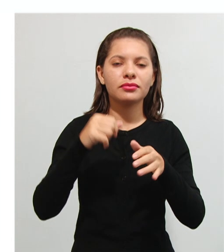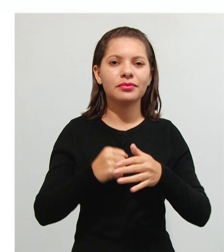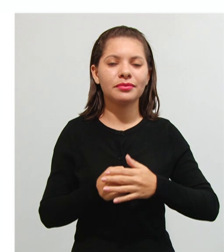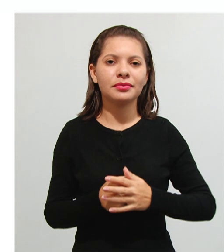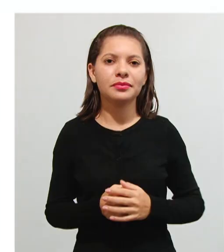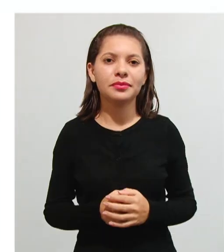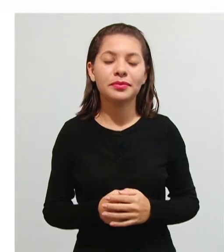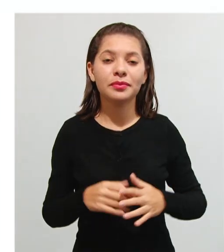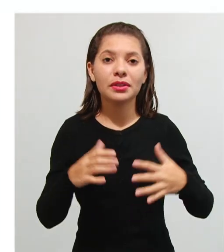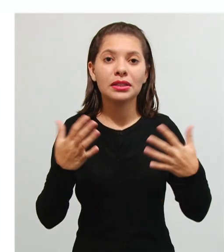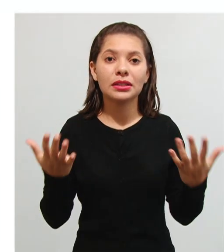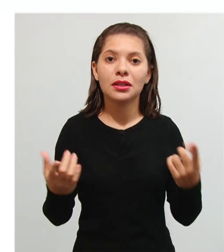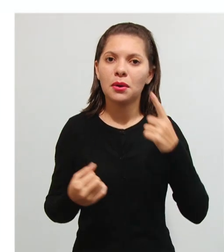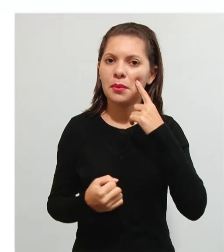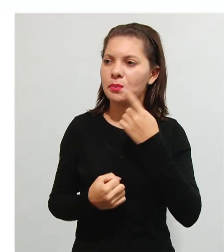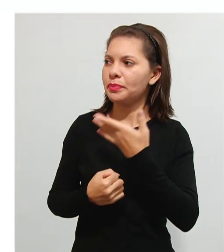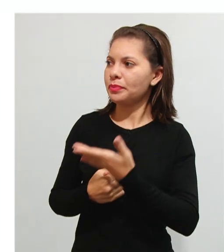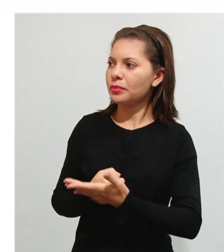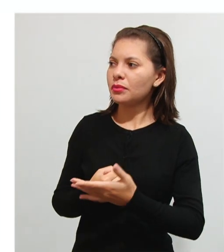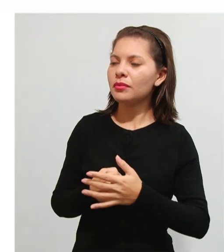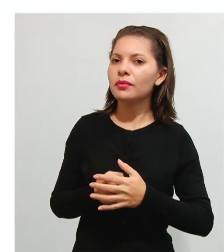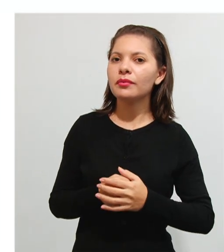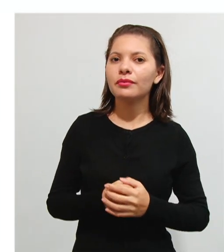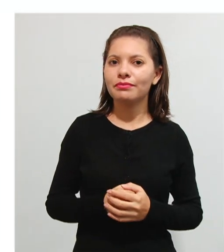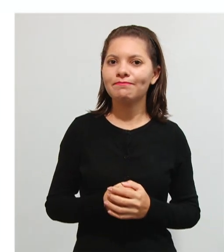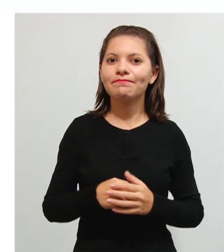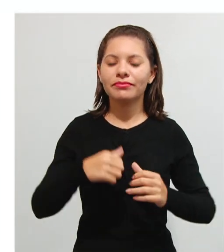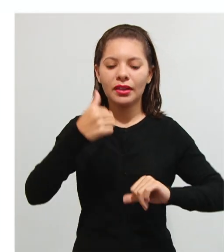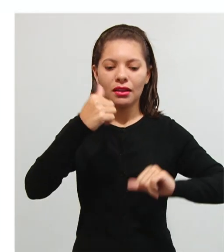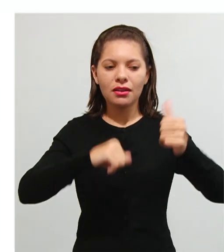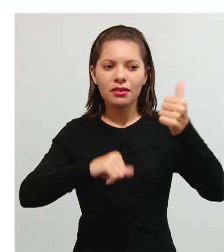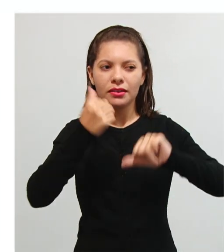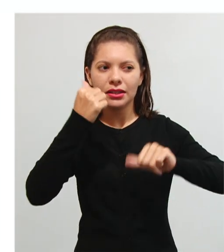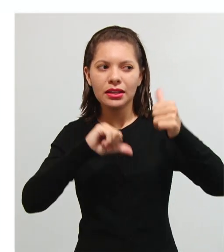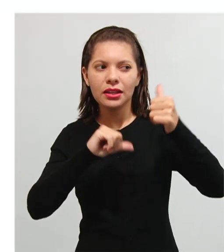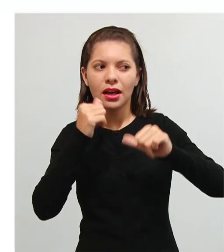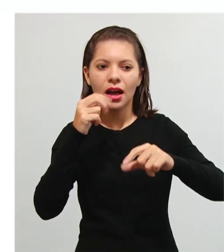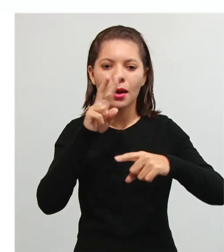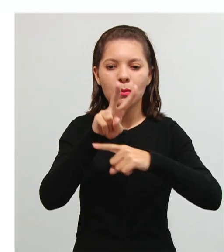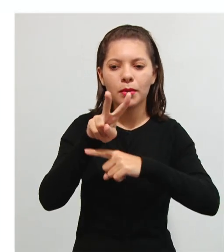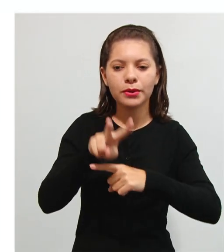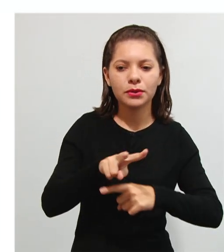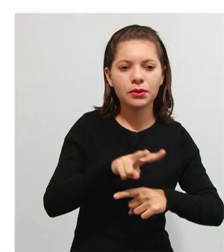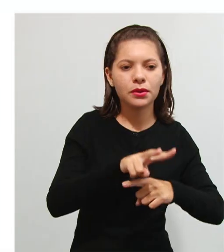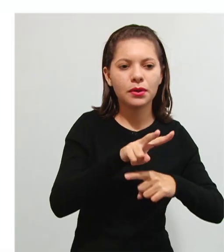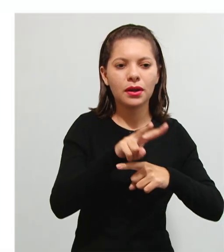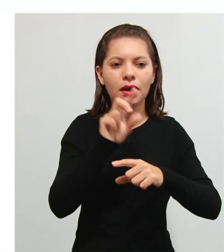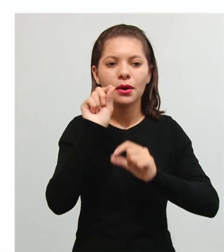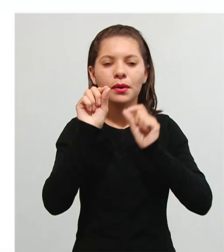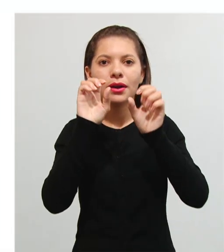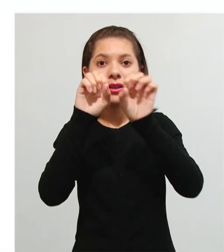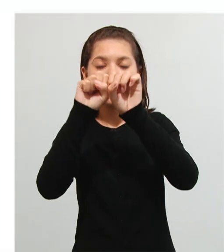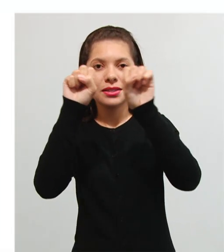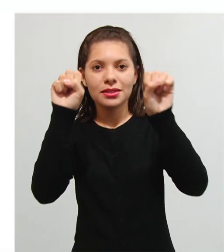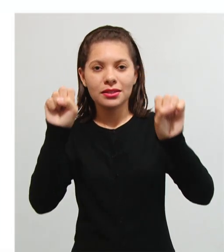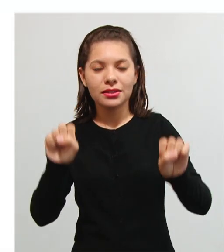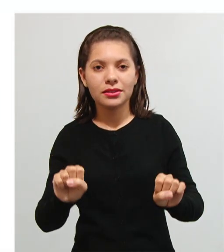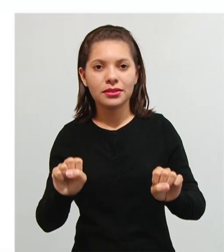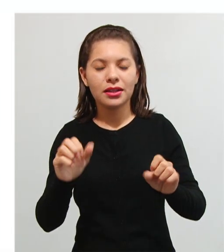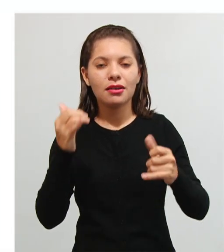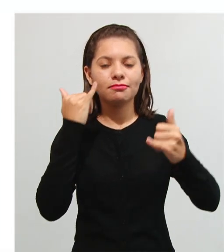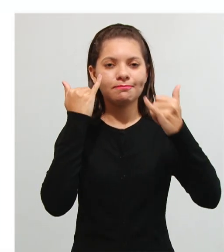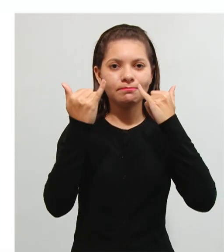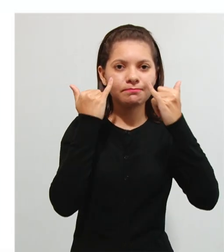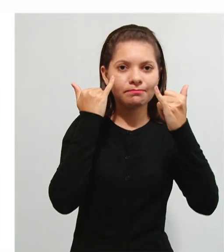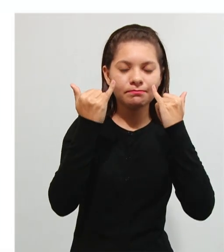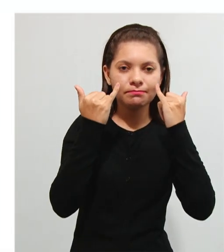Então esse processo de avaliar de monitorar as pessoas ele ele é uma forma de sistematizar as